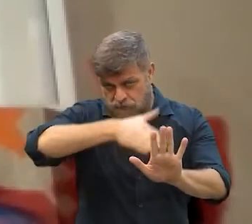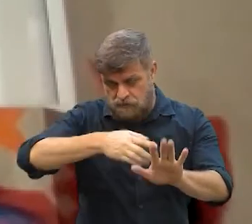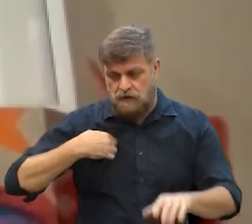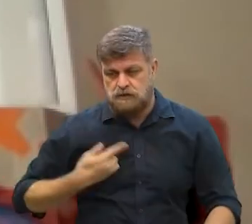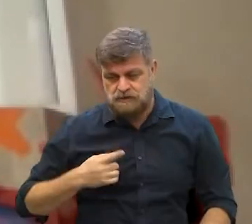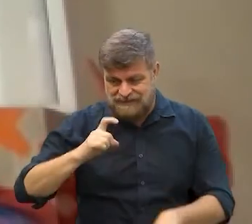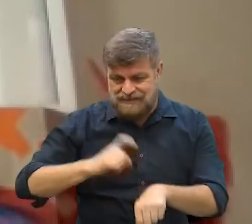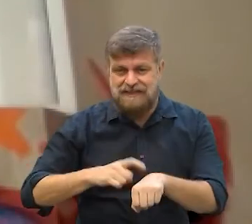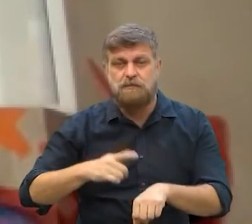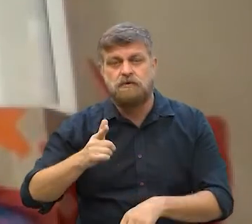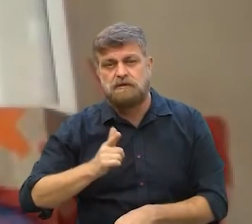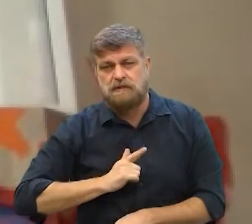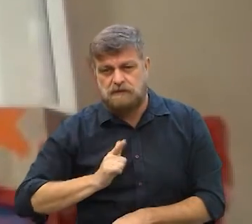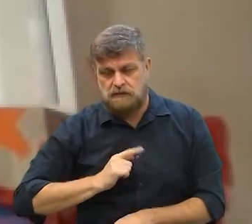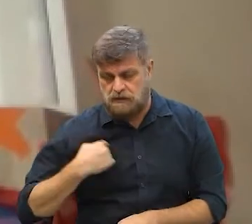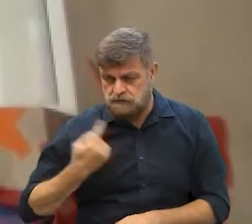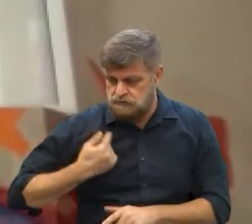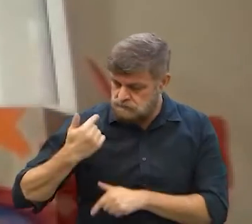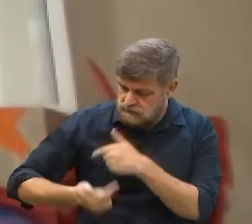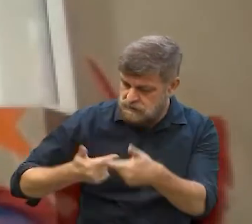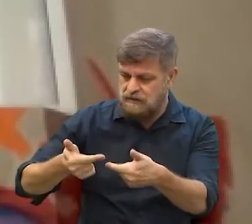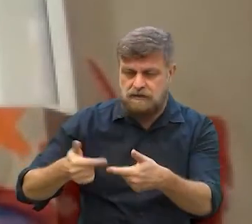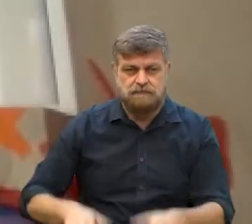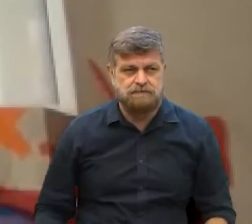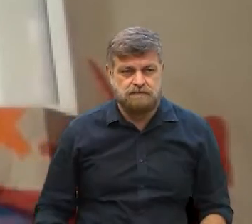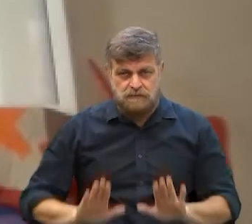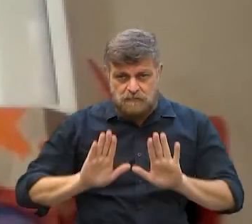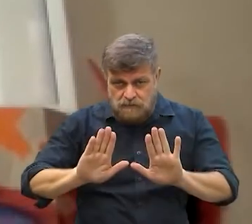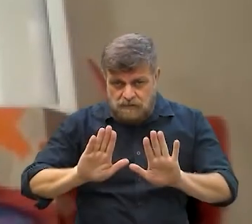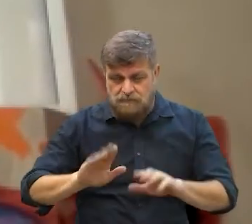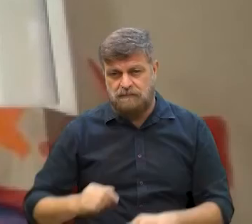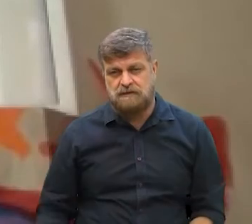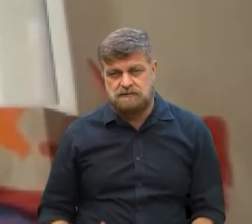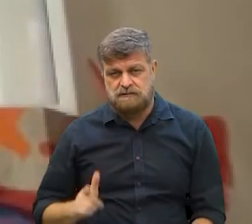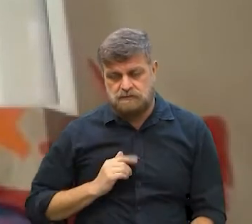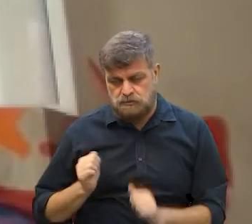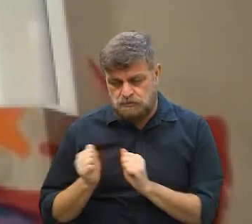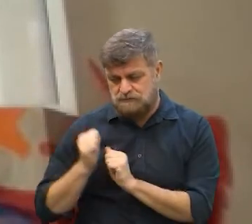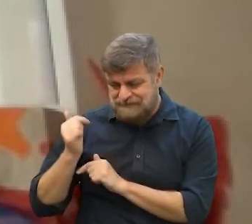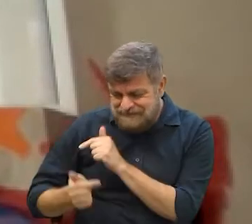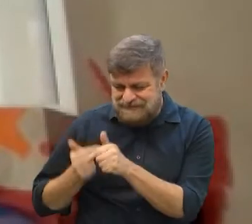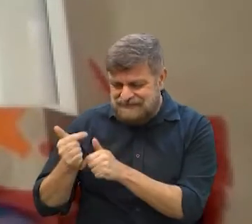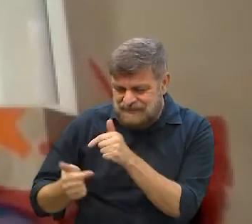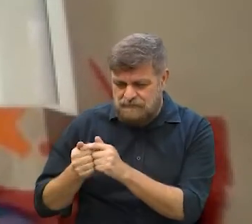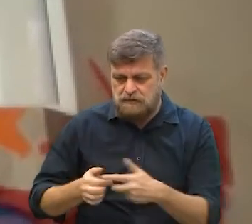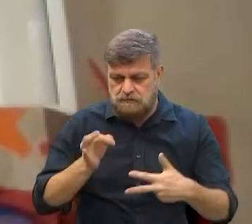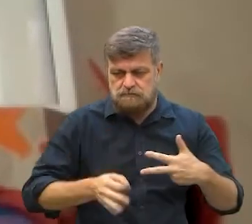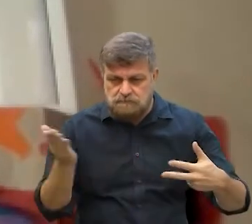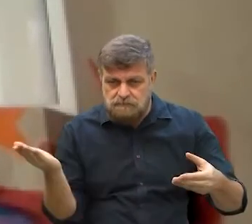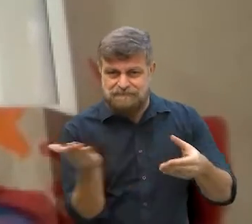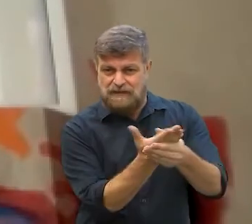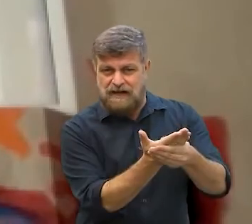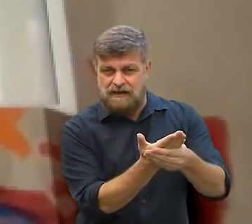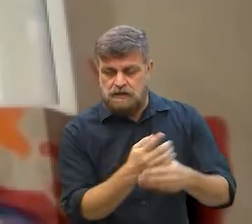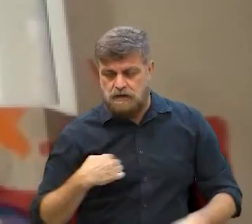tenha mais tempo para trabalhar. Mas, de qualquer maneira, ao lado desse trabalho de